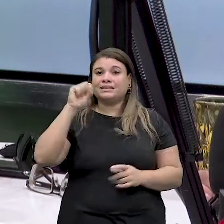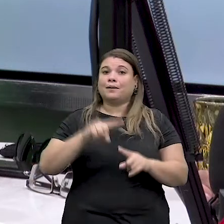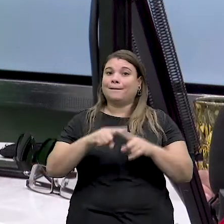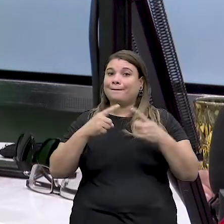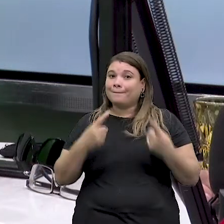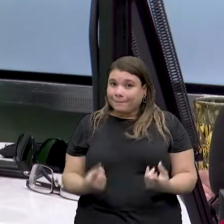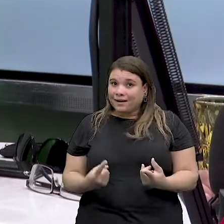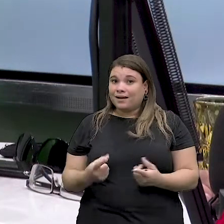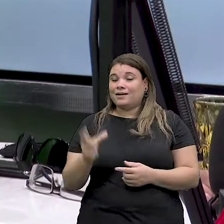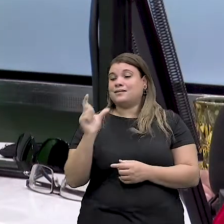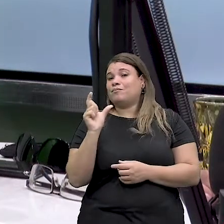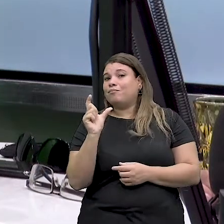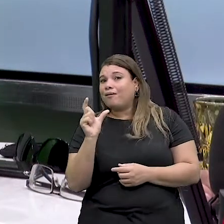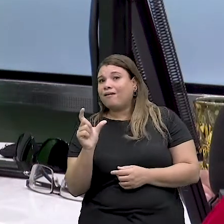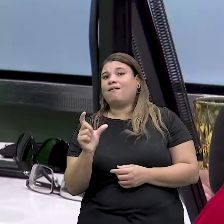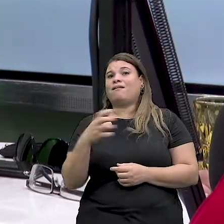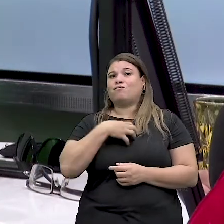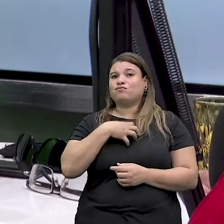Né? Então,